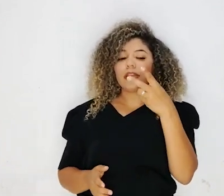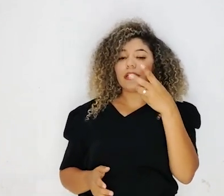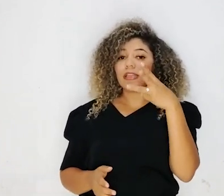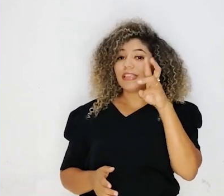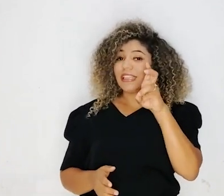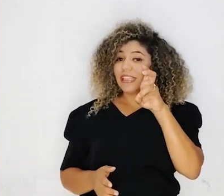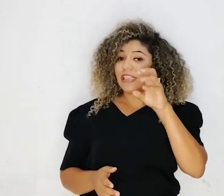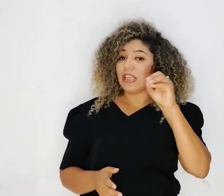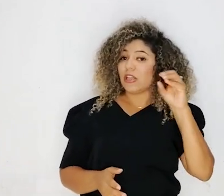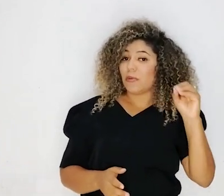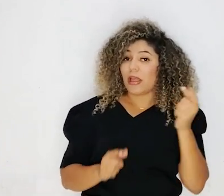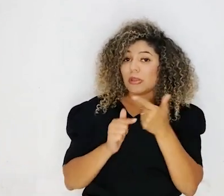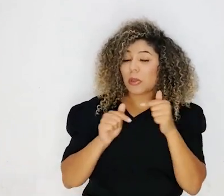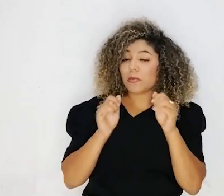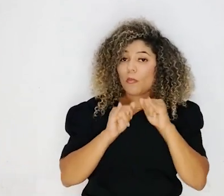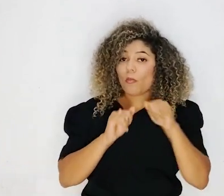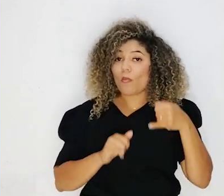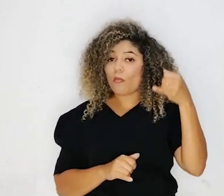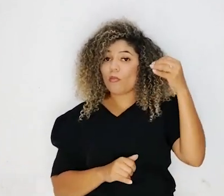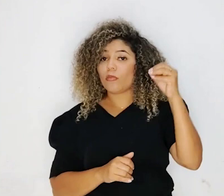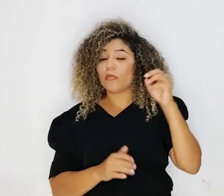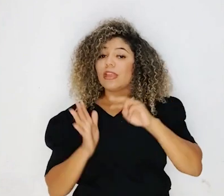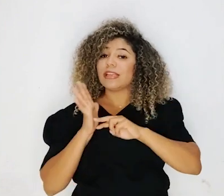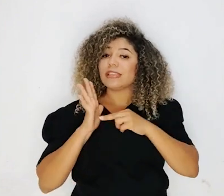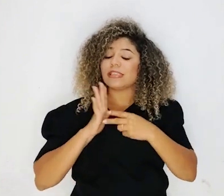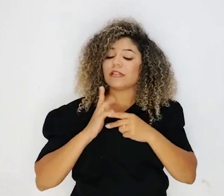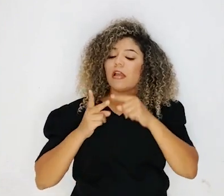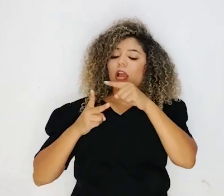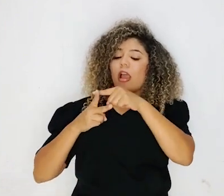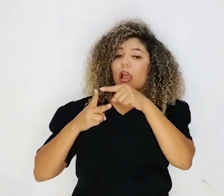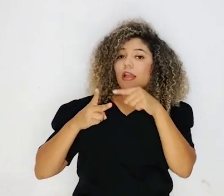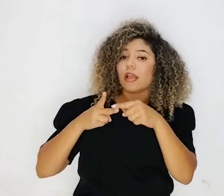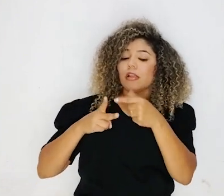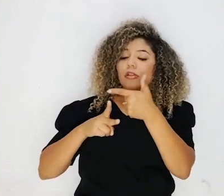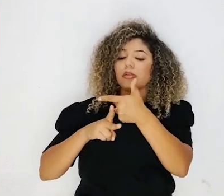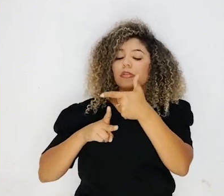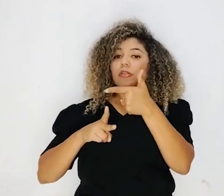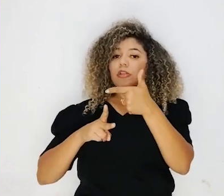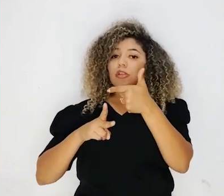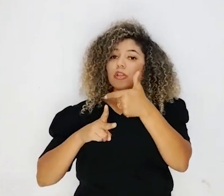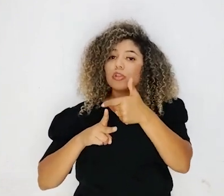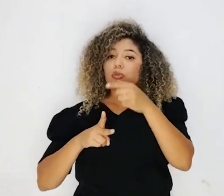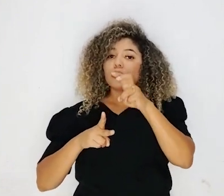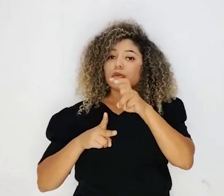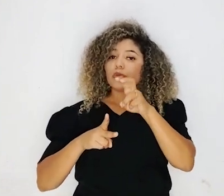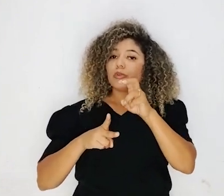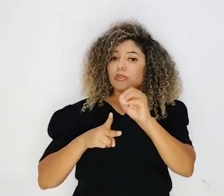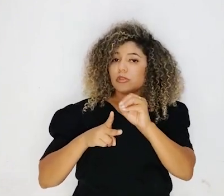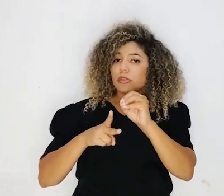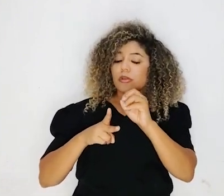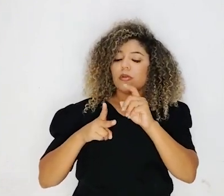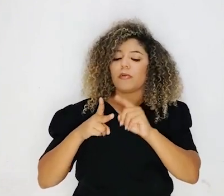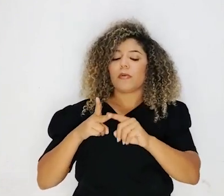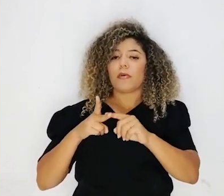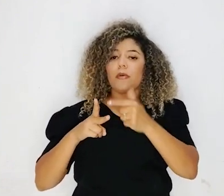500 sem juros, então cada pagamento seria 2 vezes de